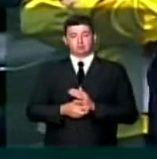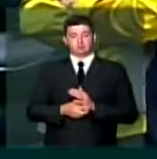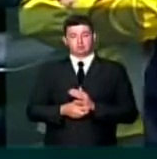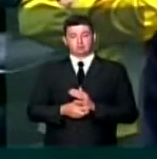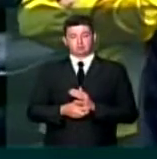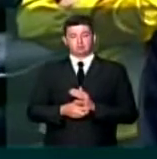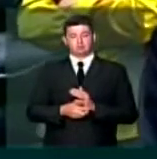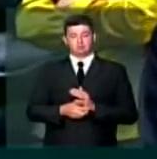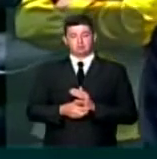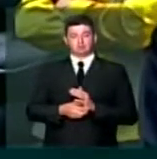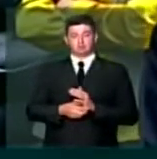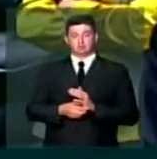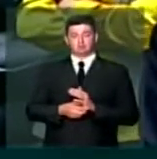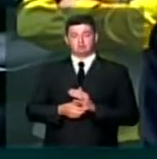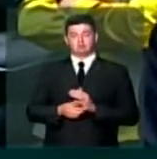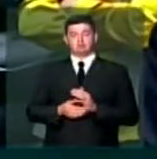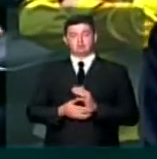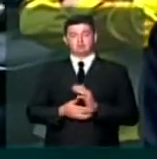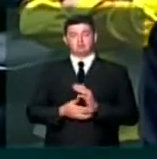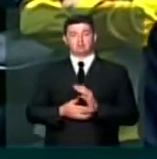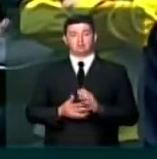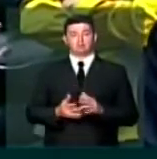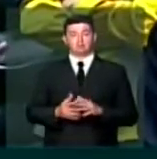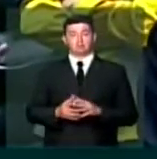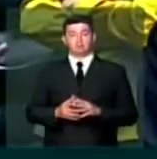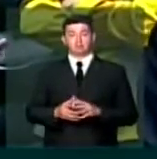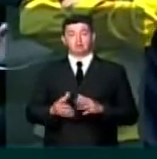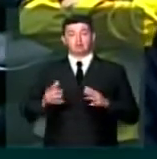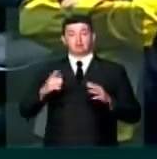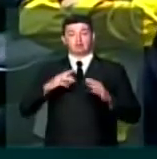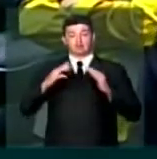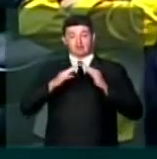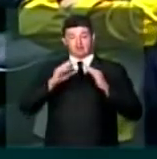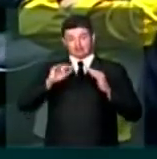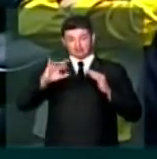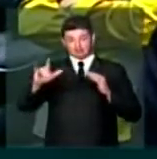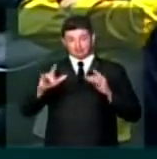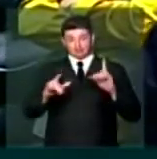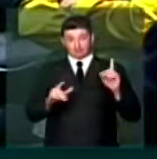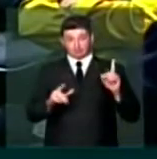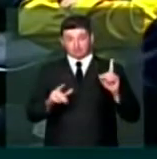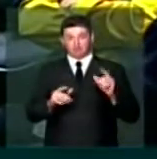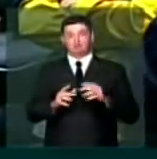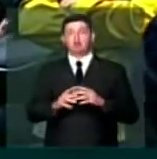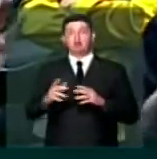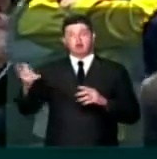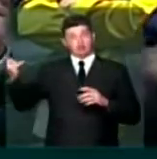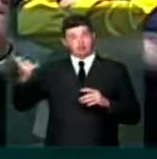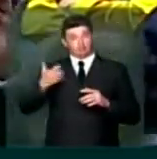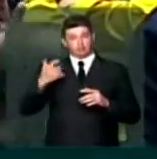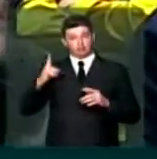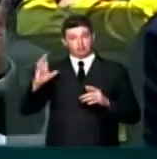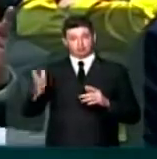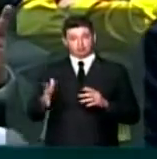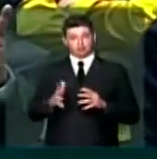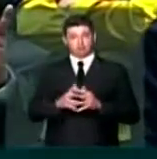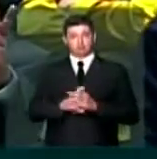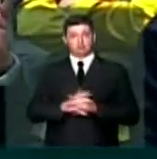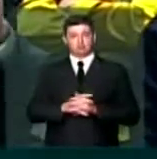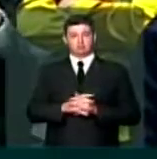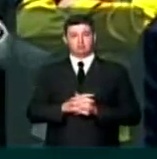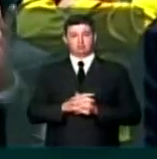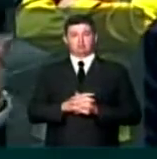eu conversei hoje com o Ministério do Planejamento, com o GDF, está na Casa Civil. Talvez nós pudéssemos obter essa informação até terça, da vida desse